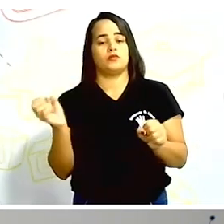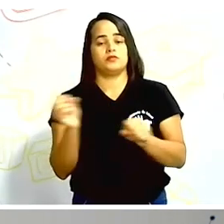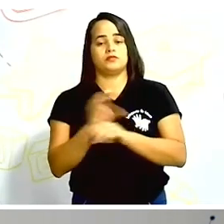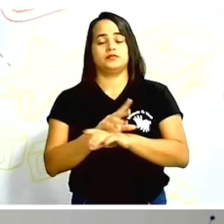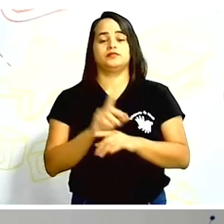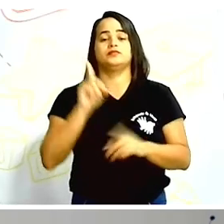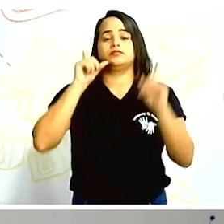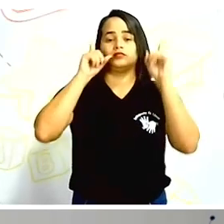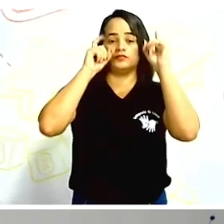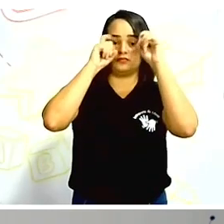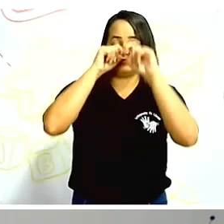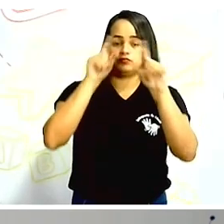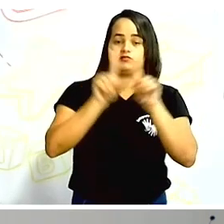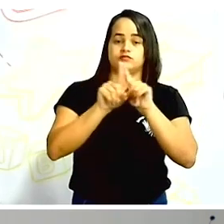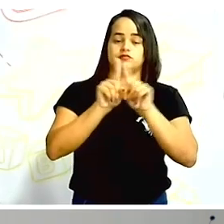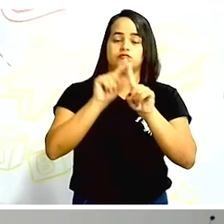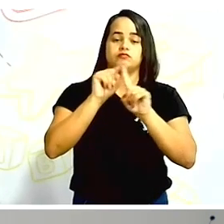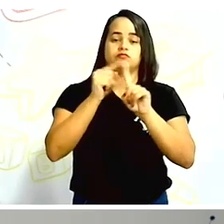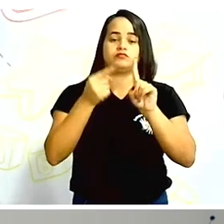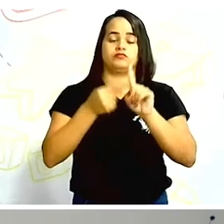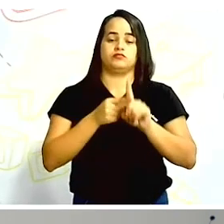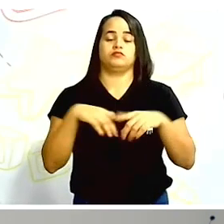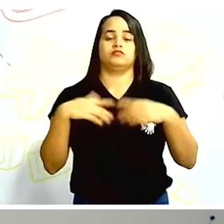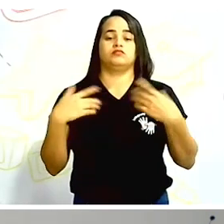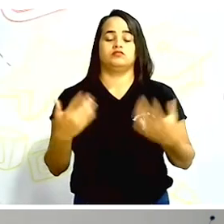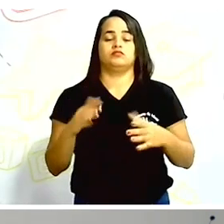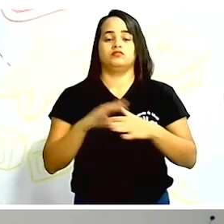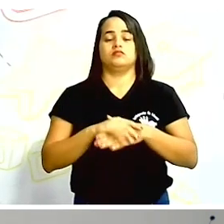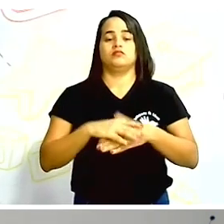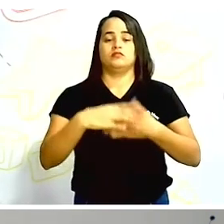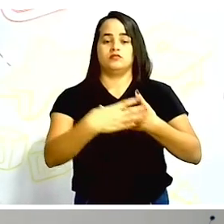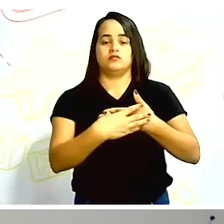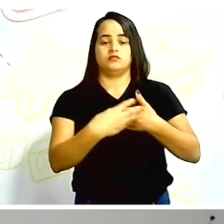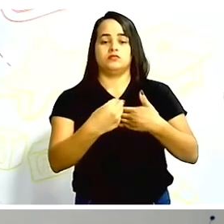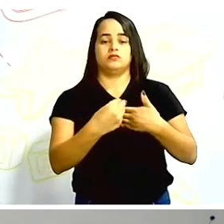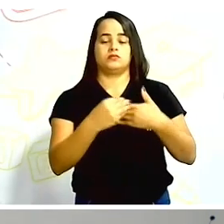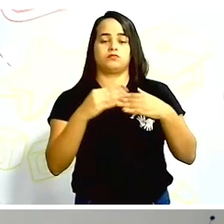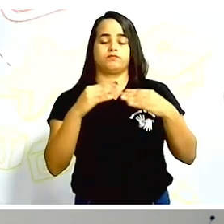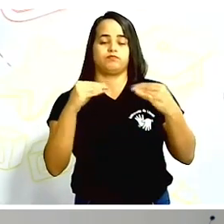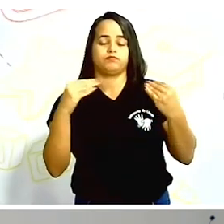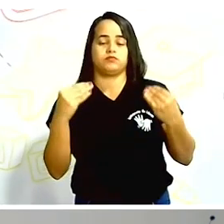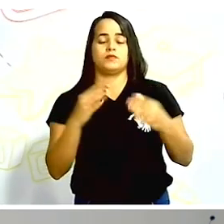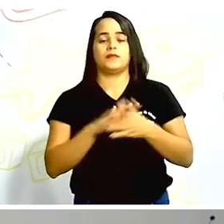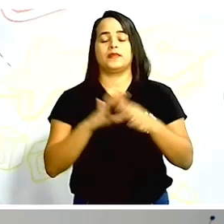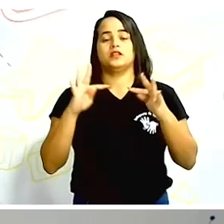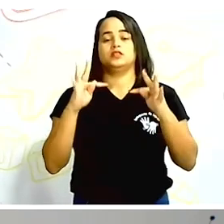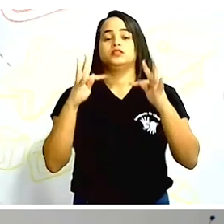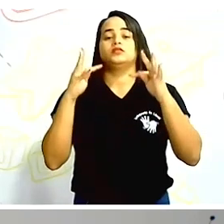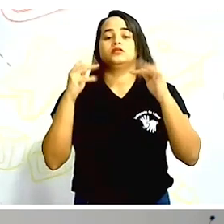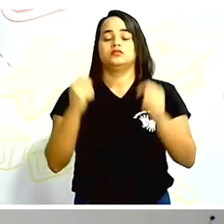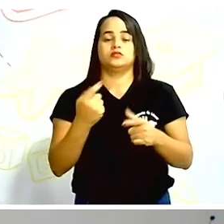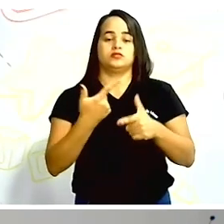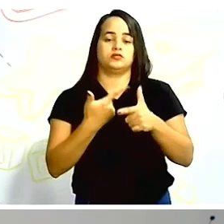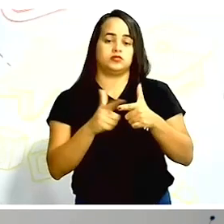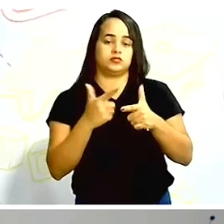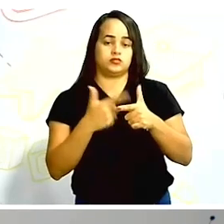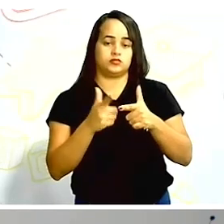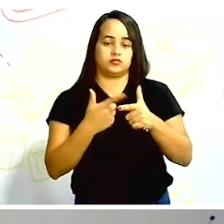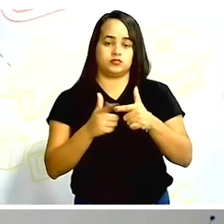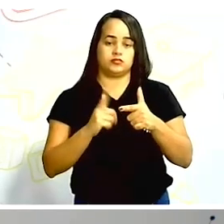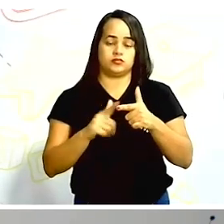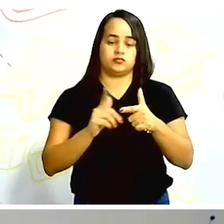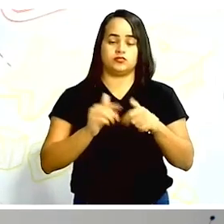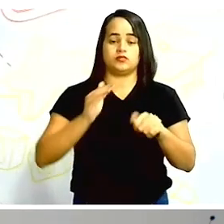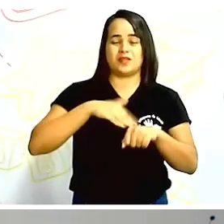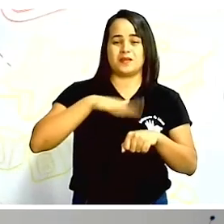Dificuldades também na hora de engravidar e também o inchaço das mamas. Tudo isso acarreta pelo excesso de estrogênio